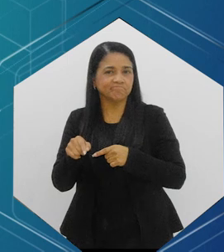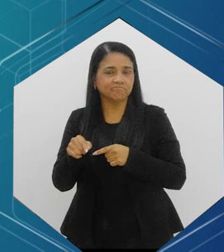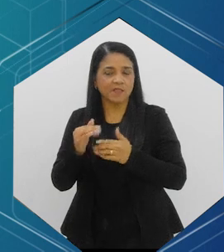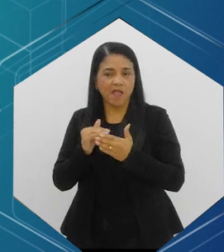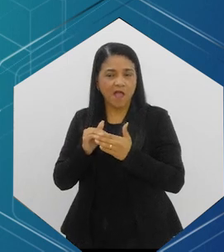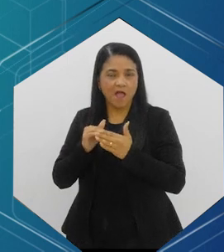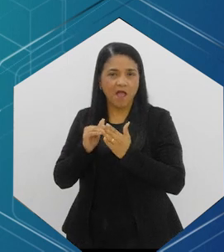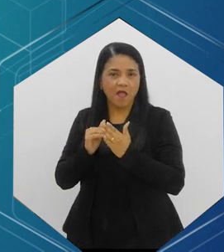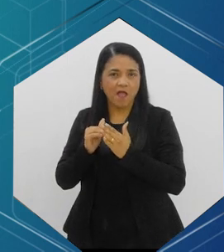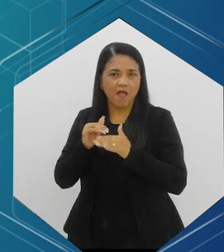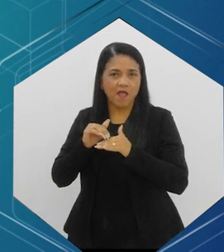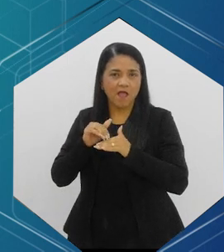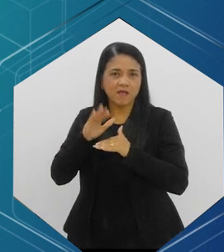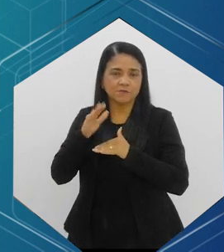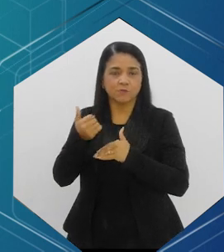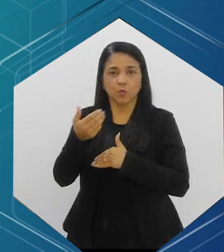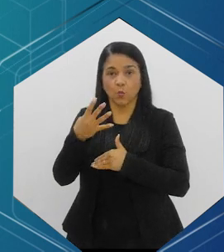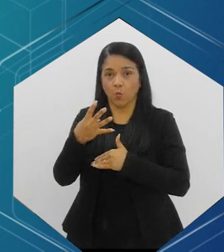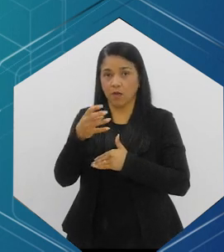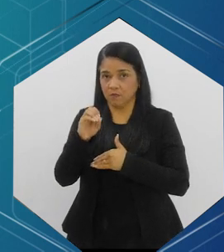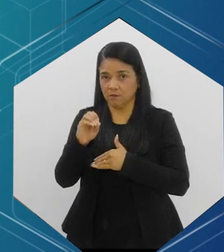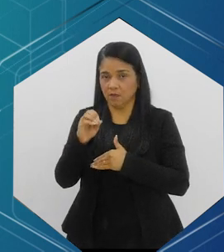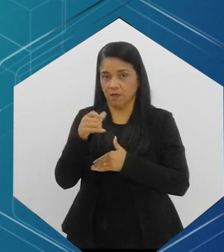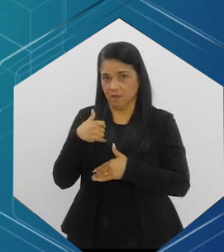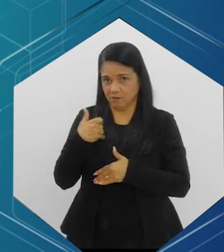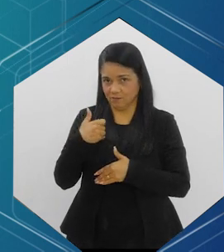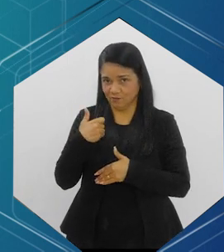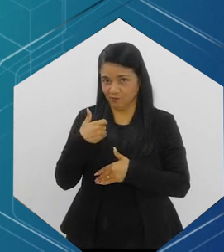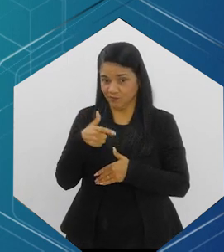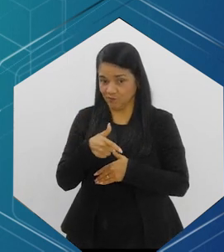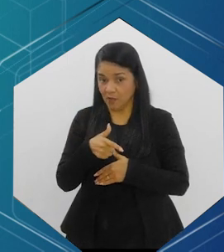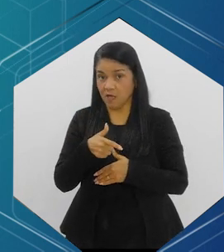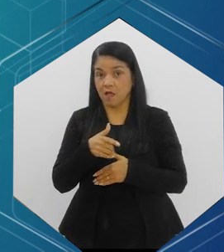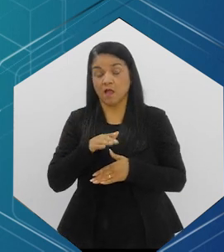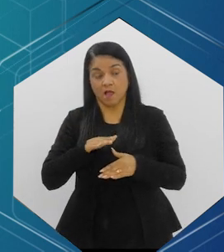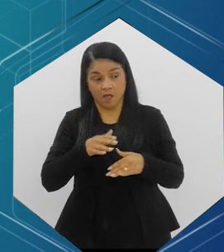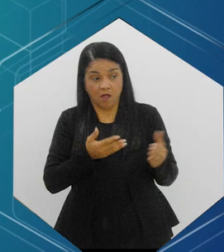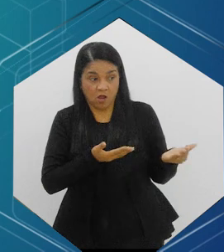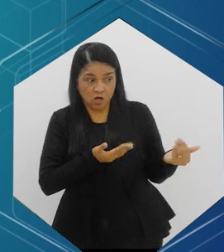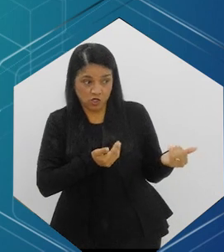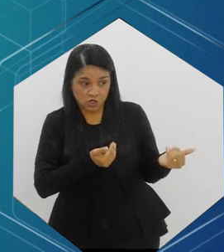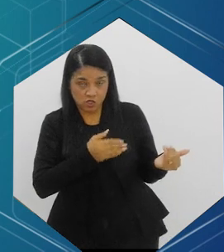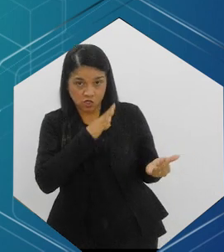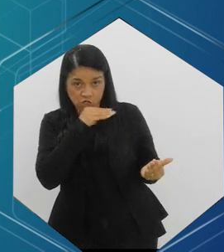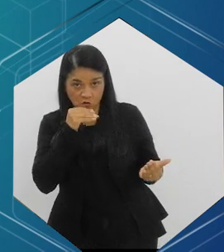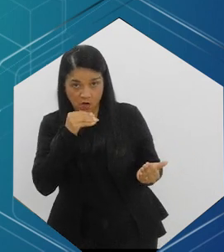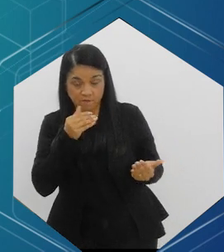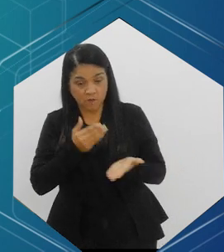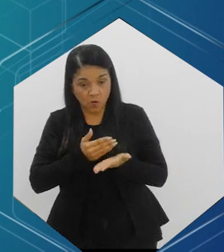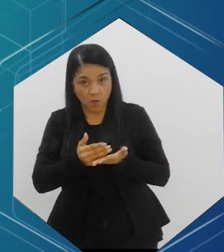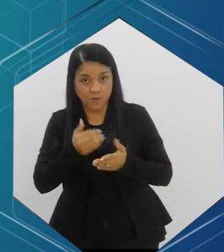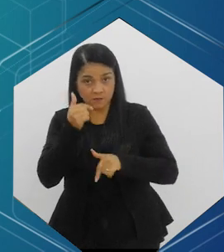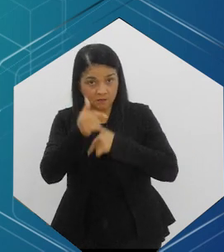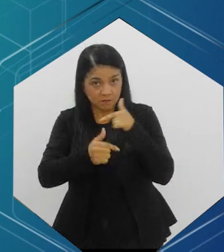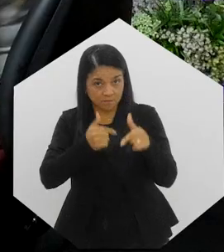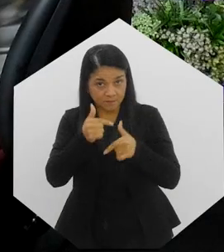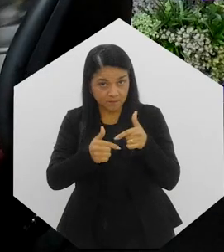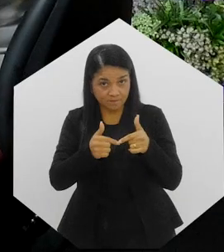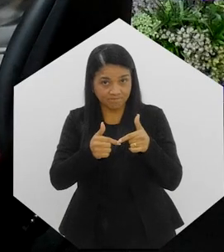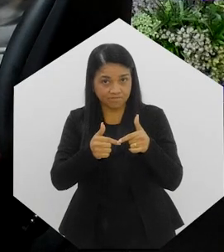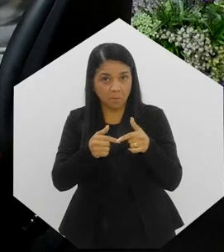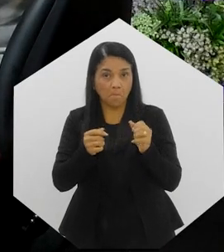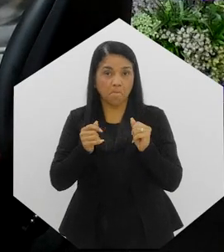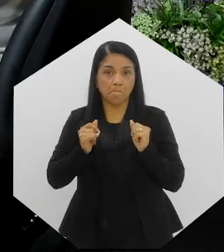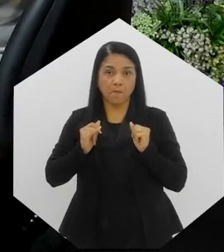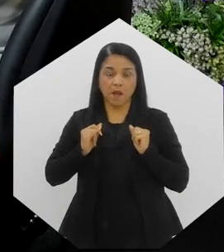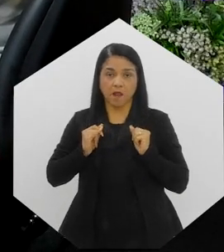indivíduo acima dos 40 anos. Tá. Mas o jovem que inicia sua atividade laboral, ele está cada